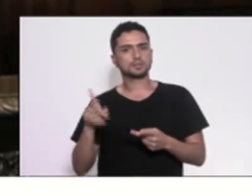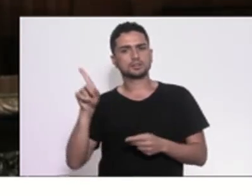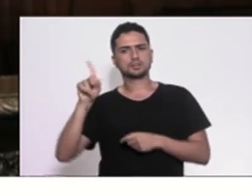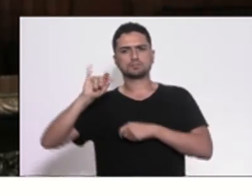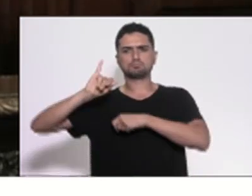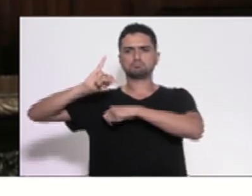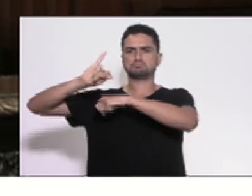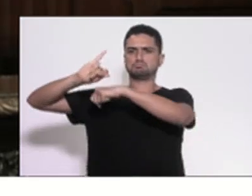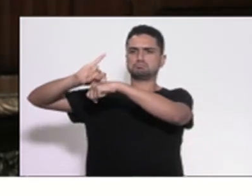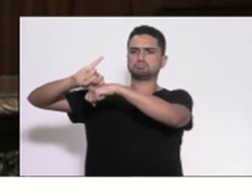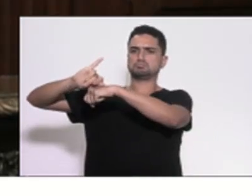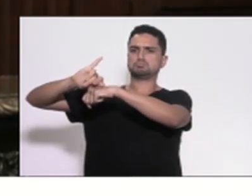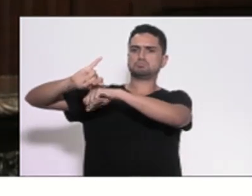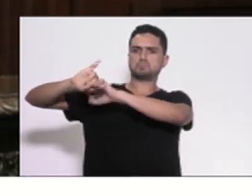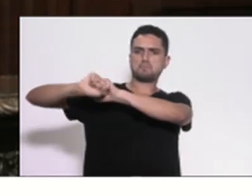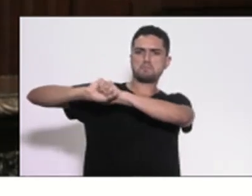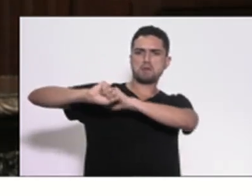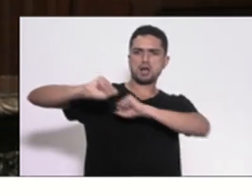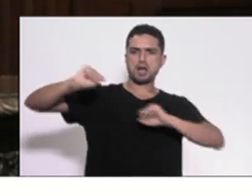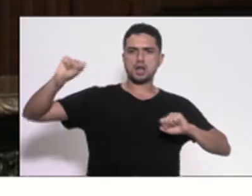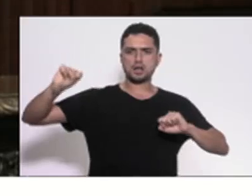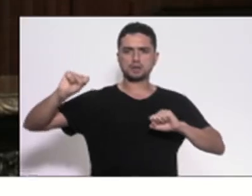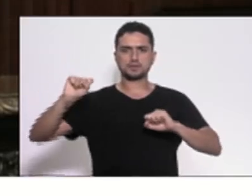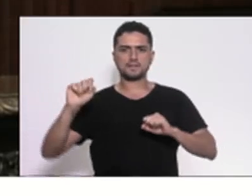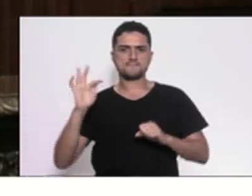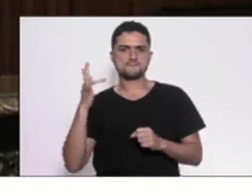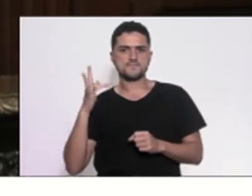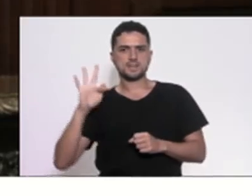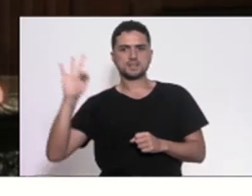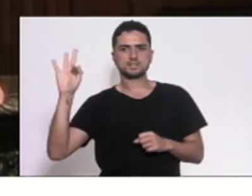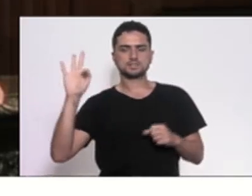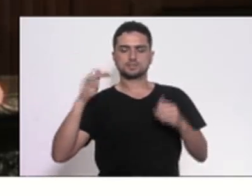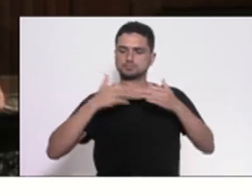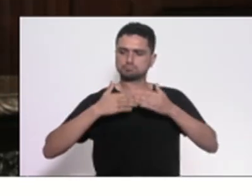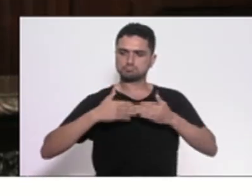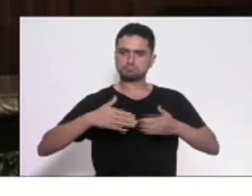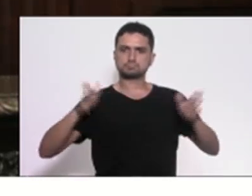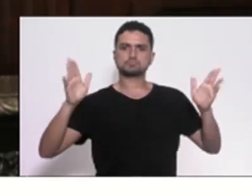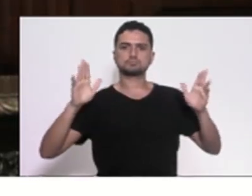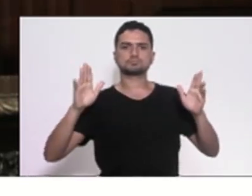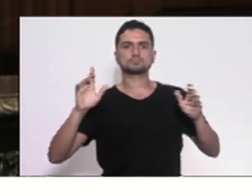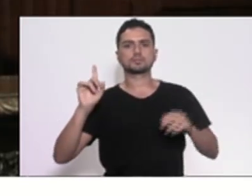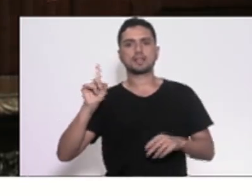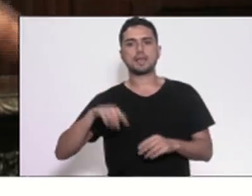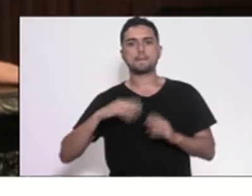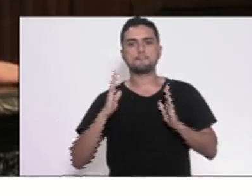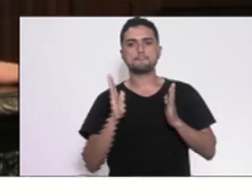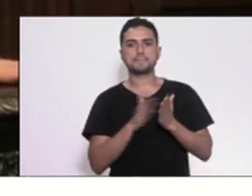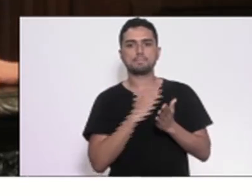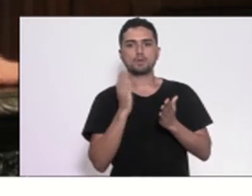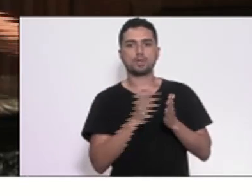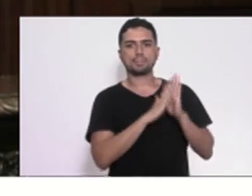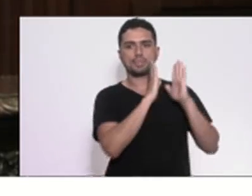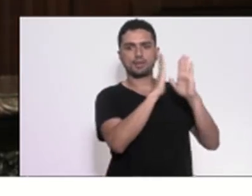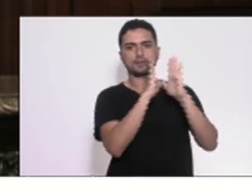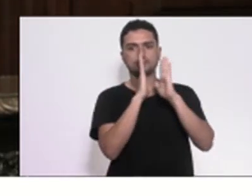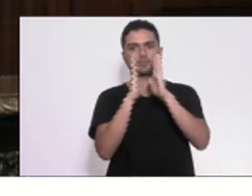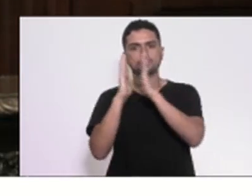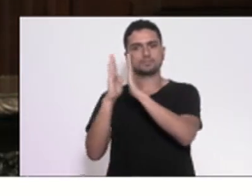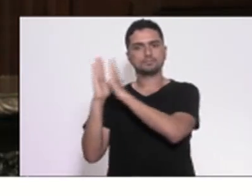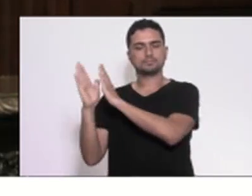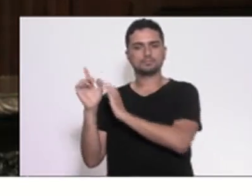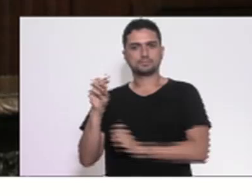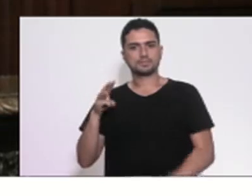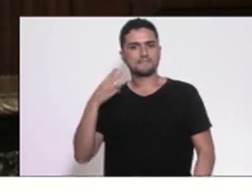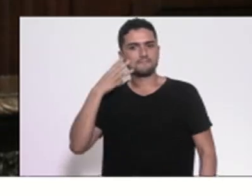monumento que a França tinha inaugurado recentemente, a sua biblioteca. O deputado Waldeck